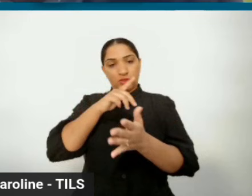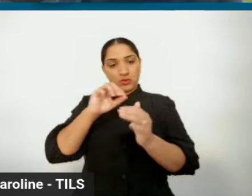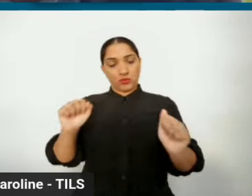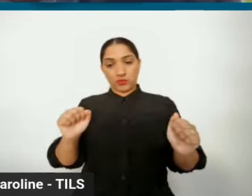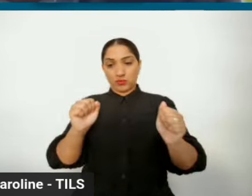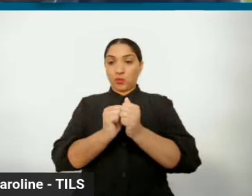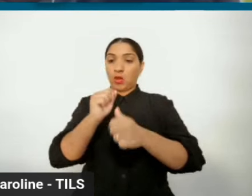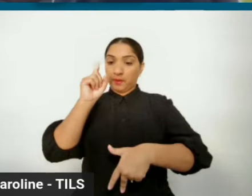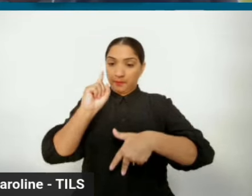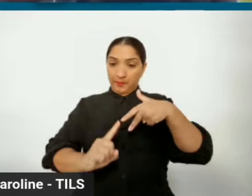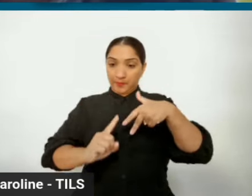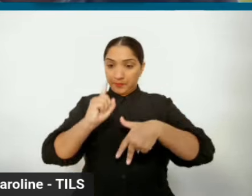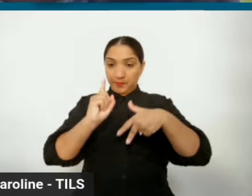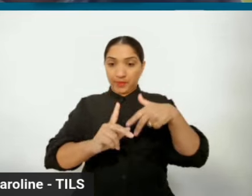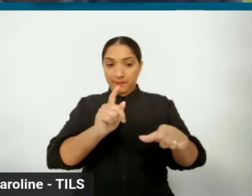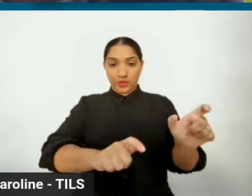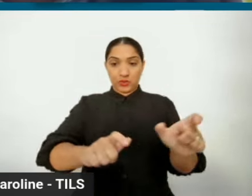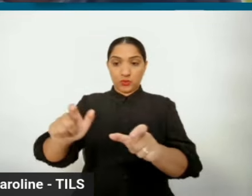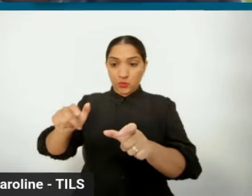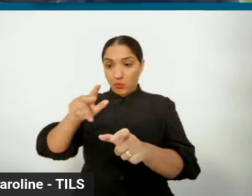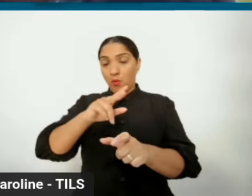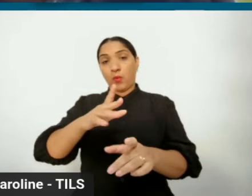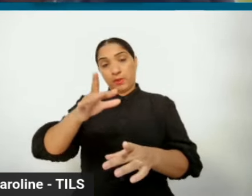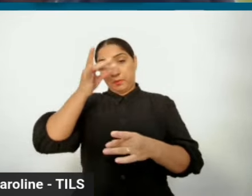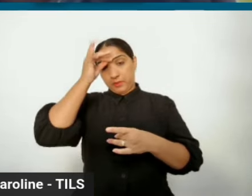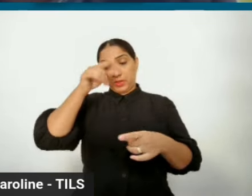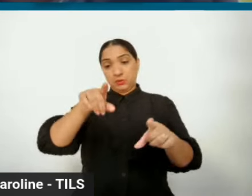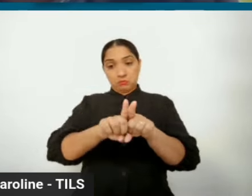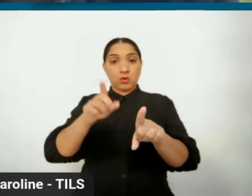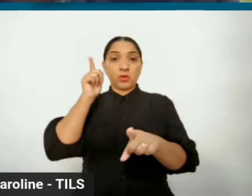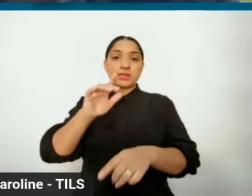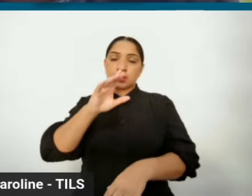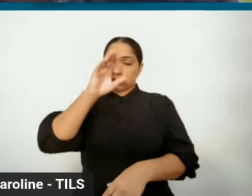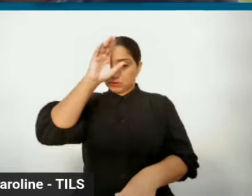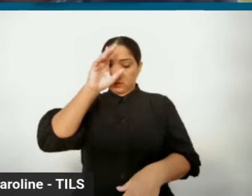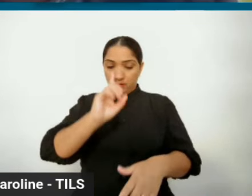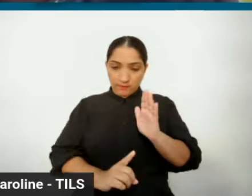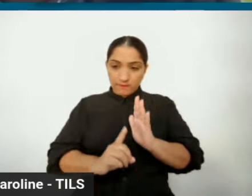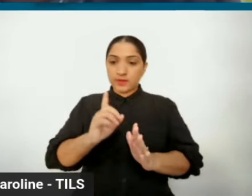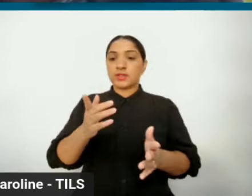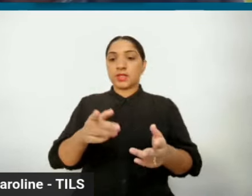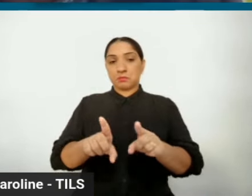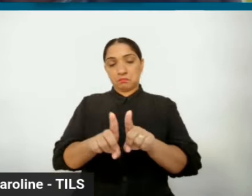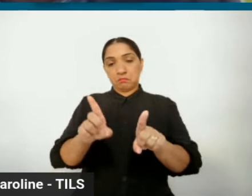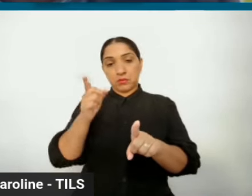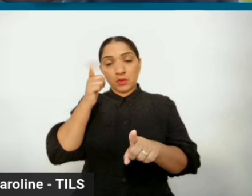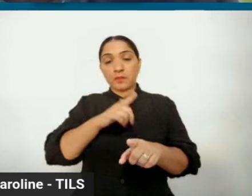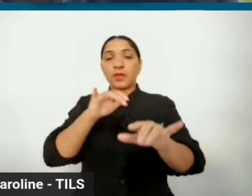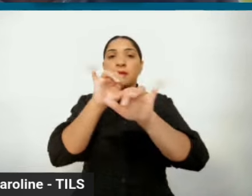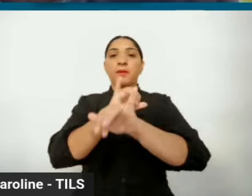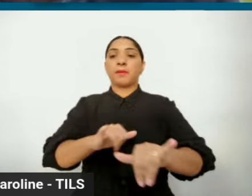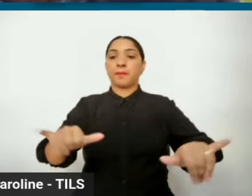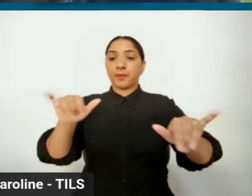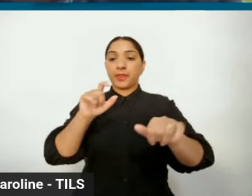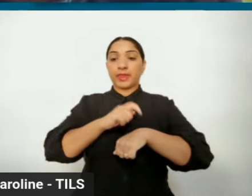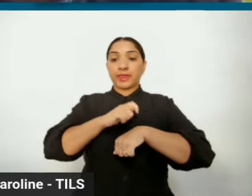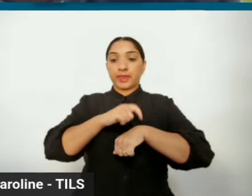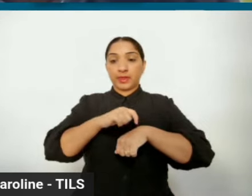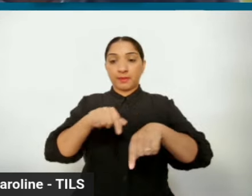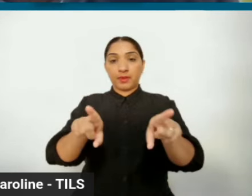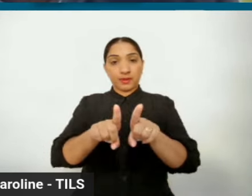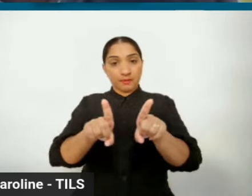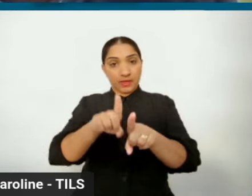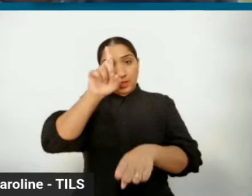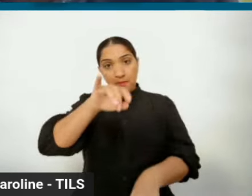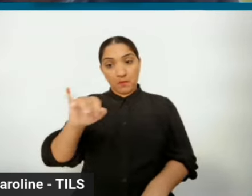programas, com as próprias pessoas com deficiência e a efetivação dos seus direitos. O tempo de campanha eleitoral é importante para